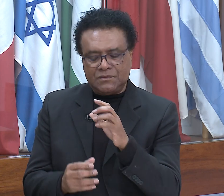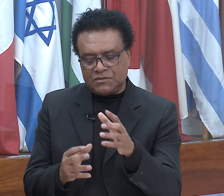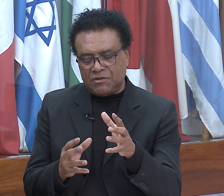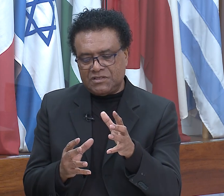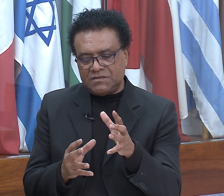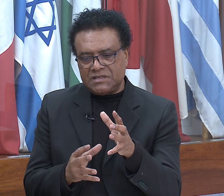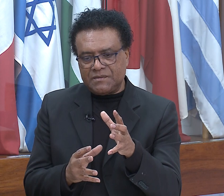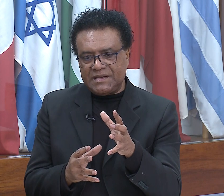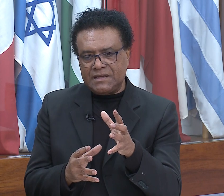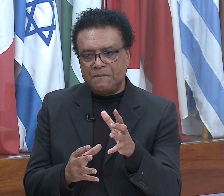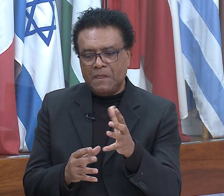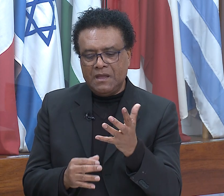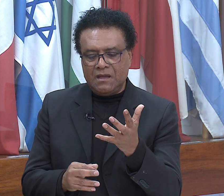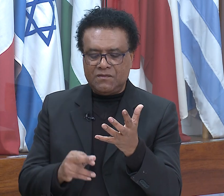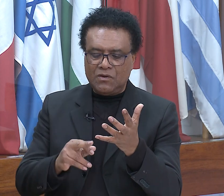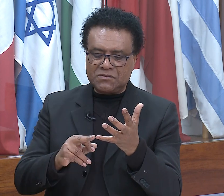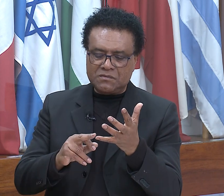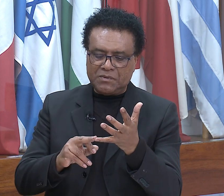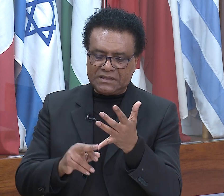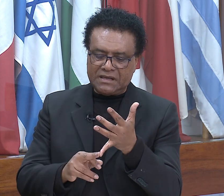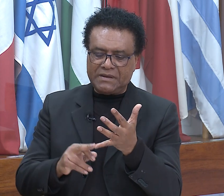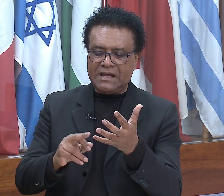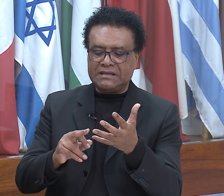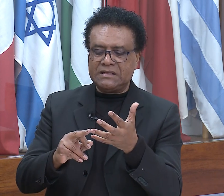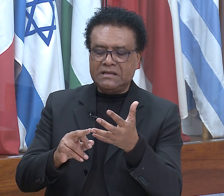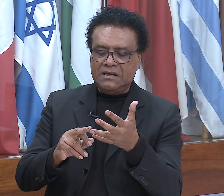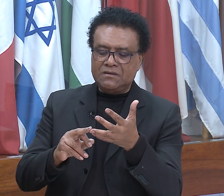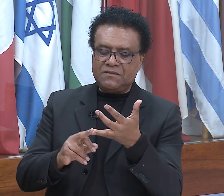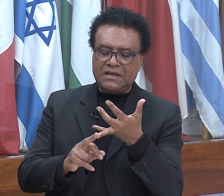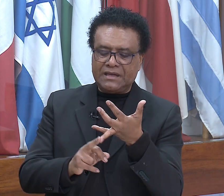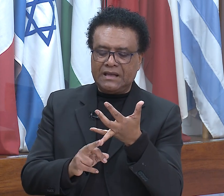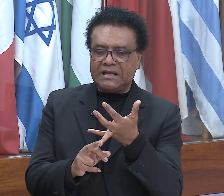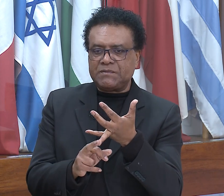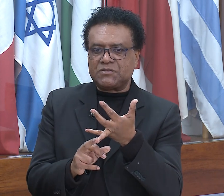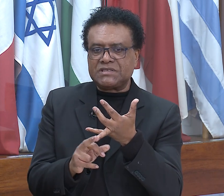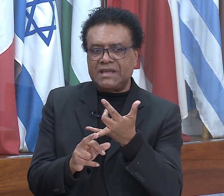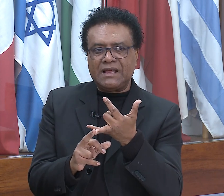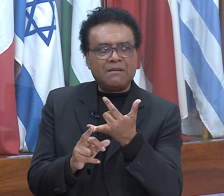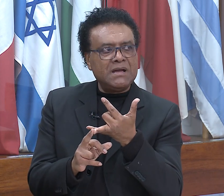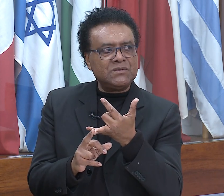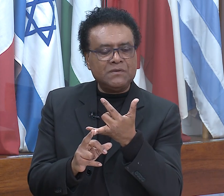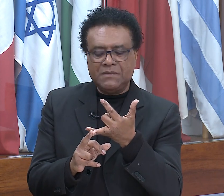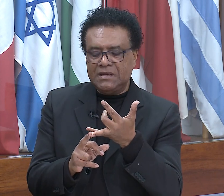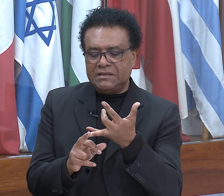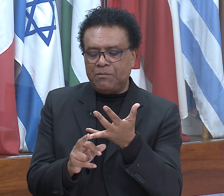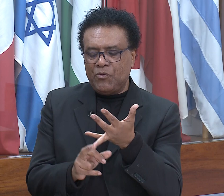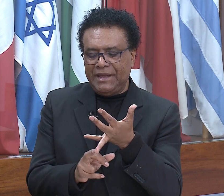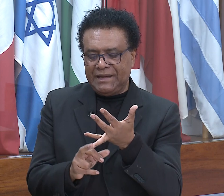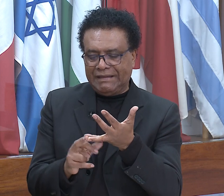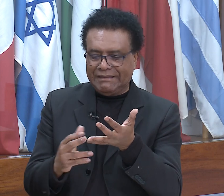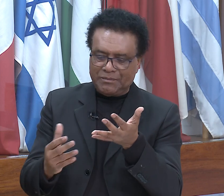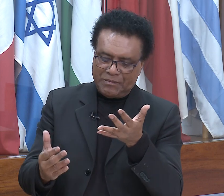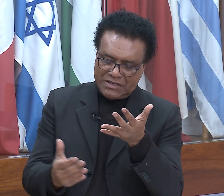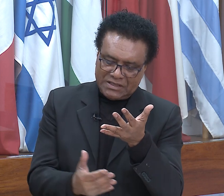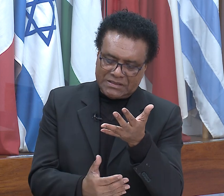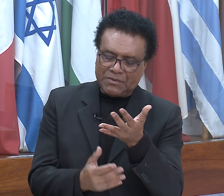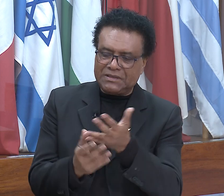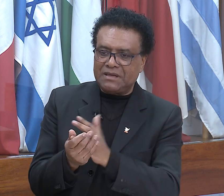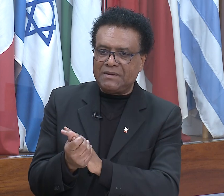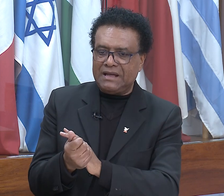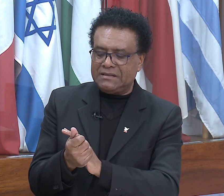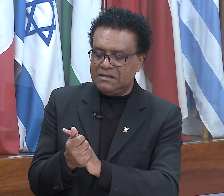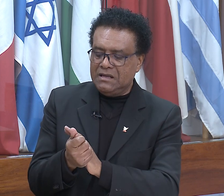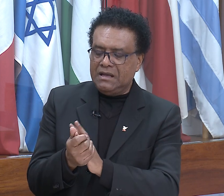nos coletivos de Santa Maria eu vi ônibus com porta quebrada eu vi aquelas pessoas reclamando da poeira que entra por baixo